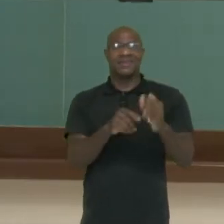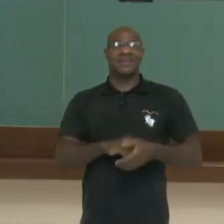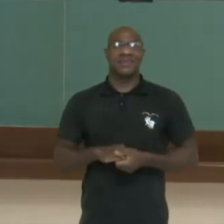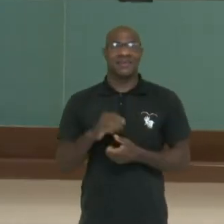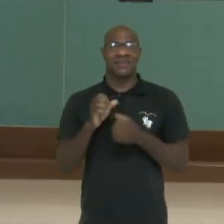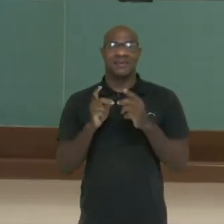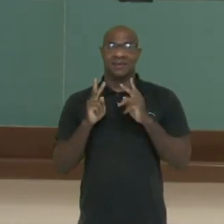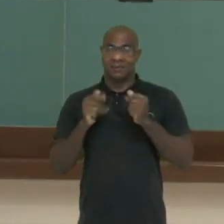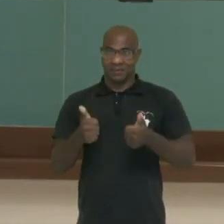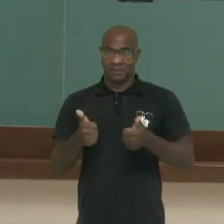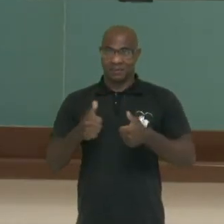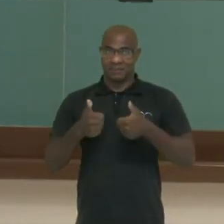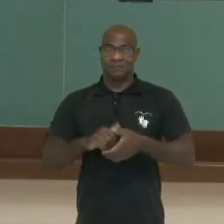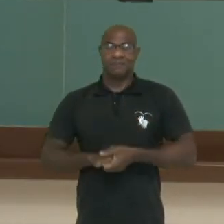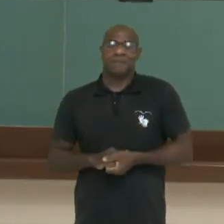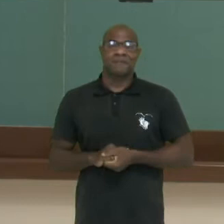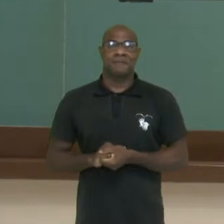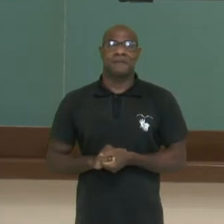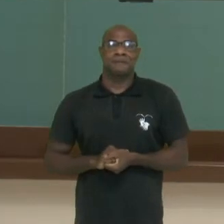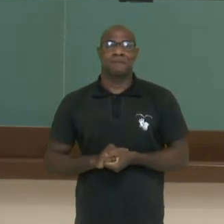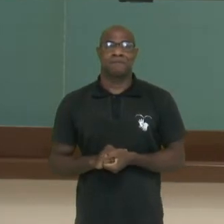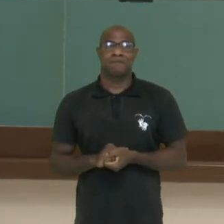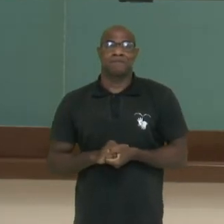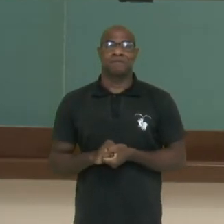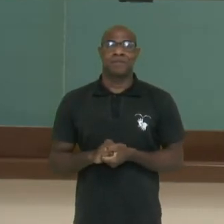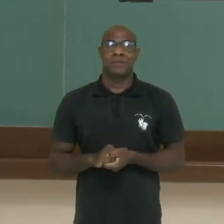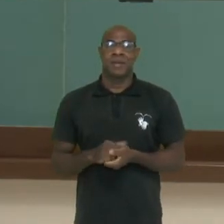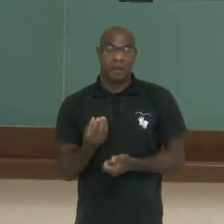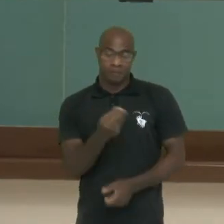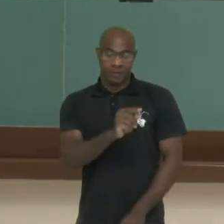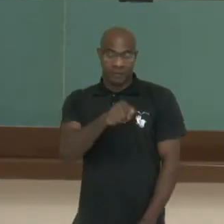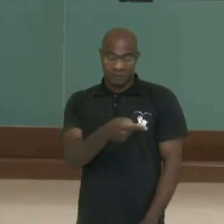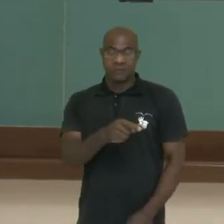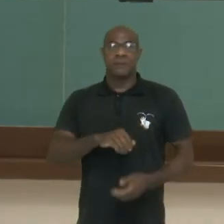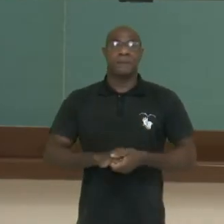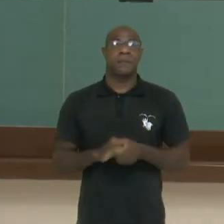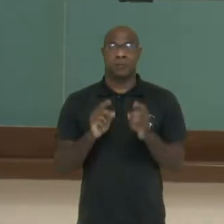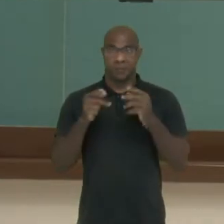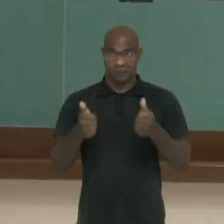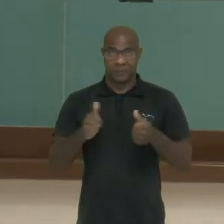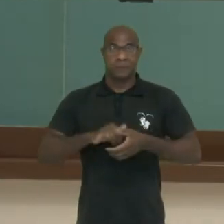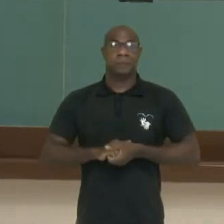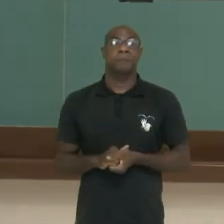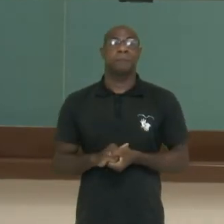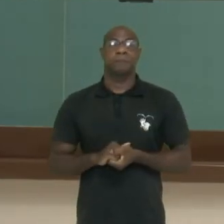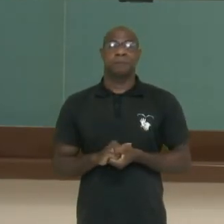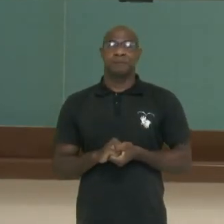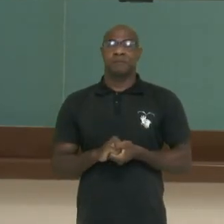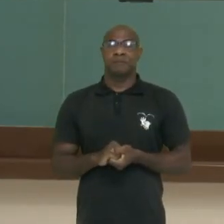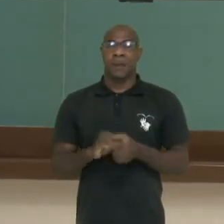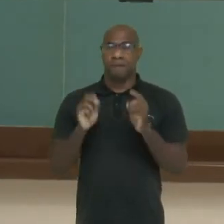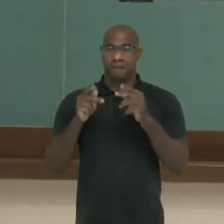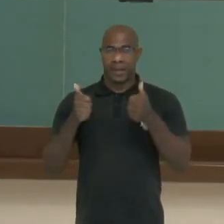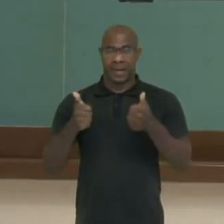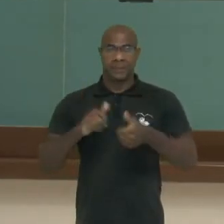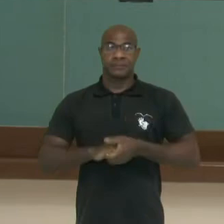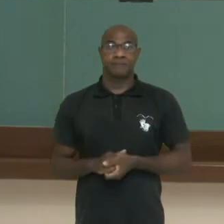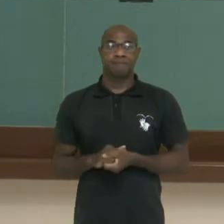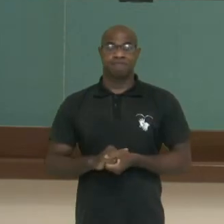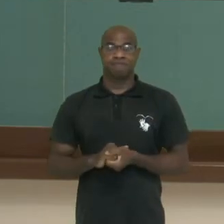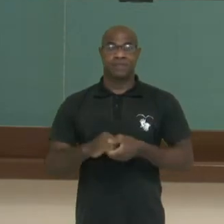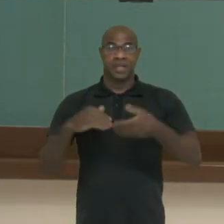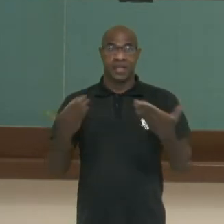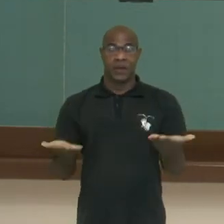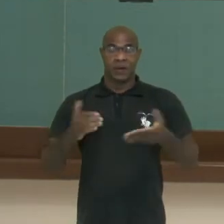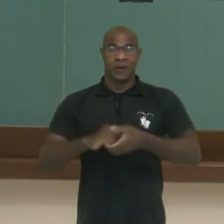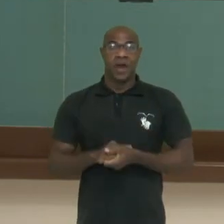O posicionamento da vírgula, tá bom? Então, tomar cuidado lá. Então, tá joia, né? Belezinha? Então, aqui, olha só, aqui tem